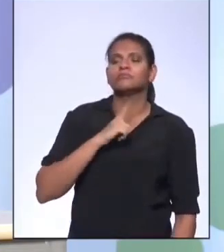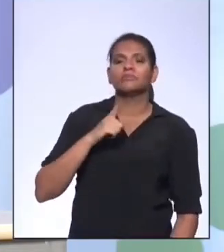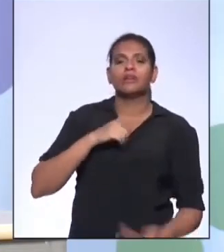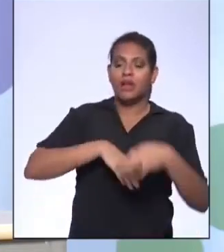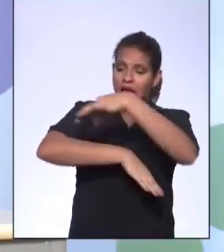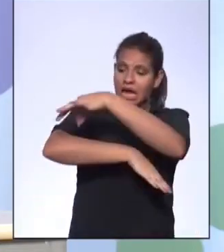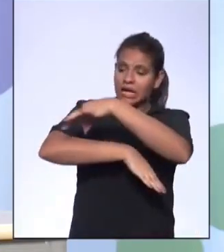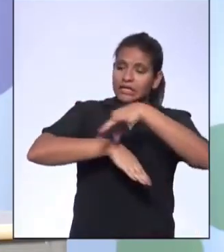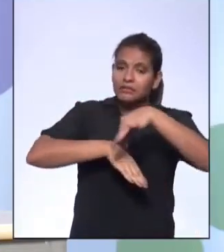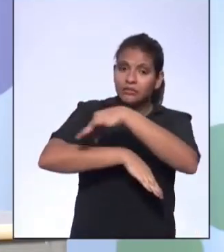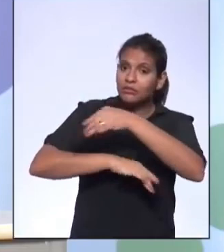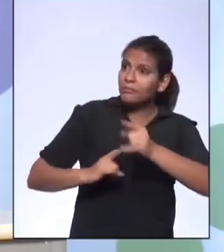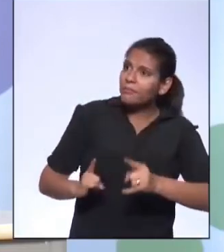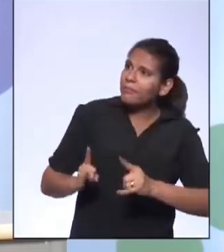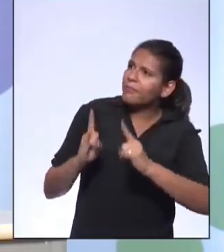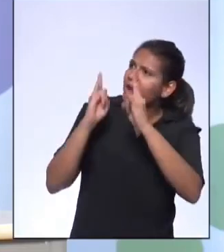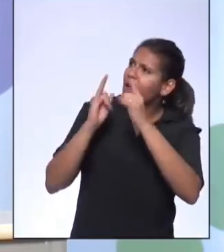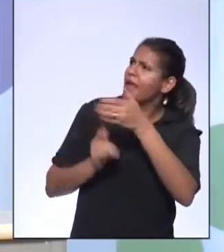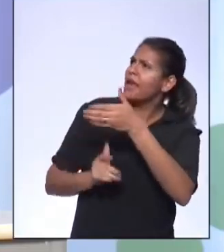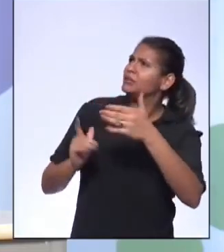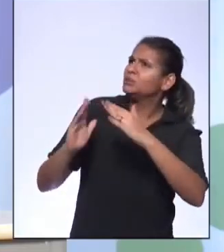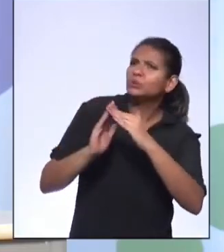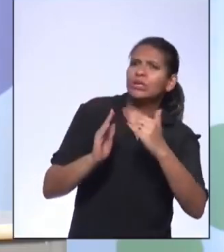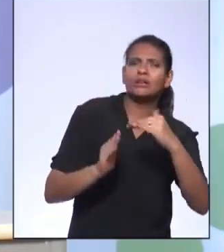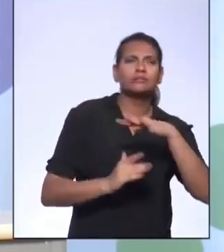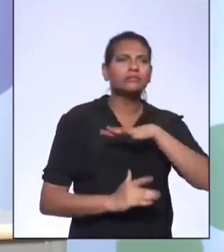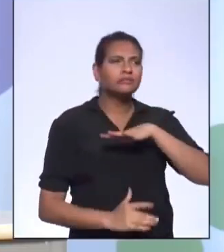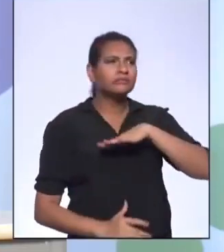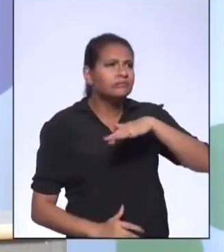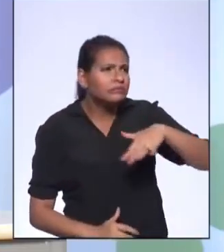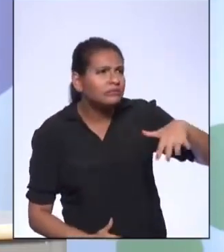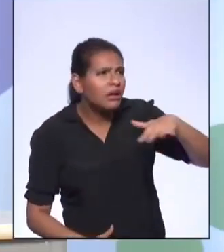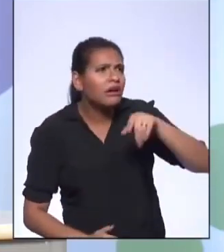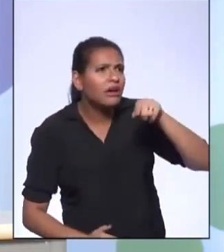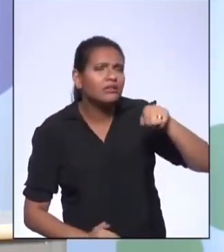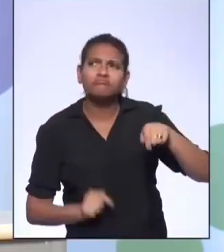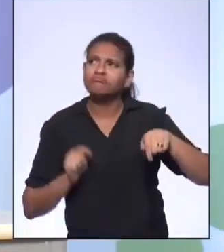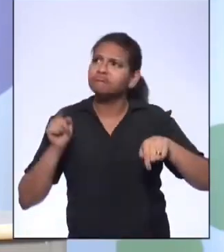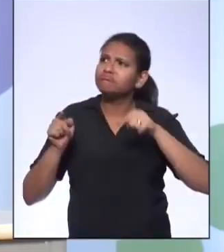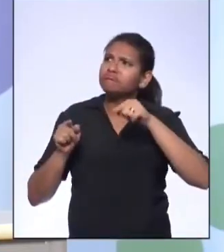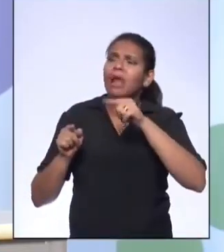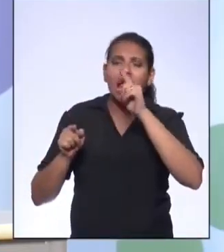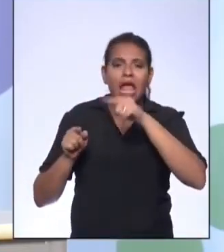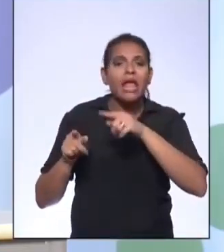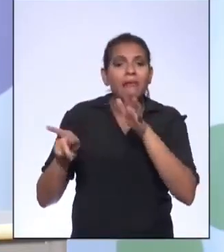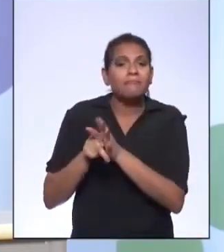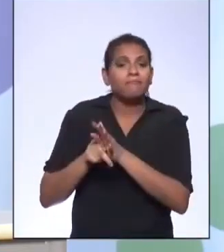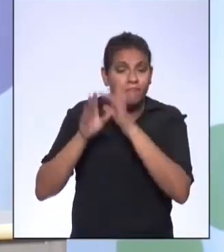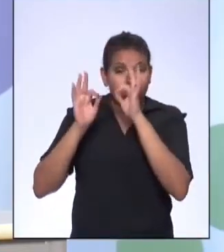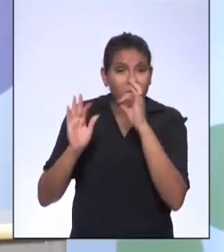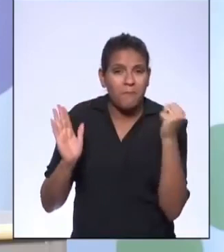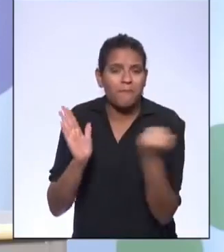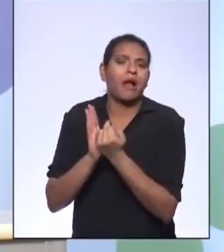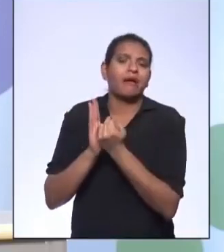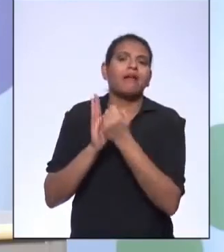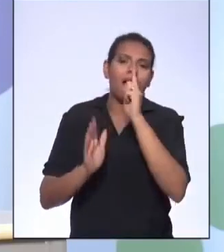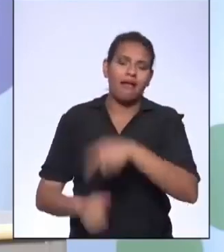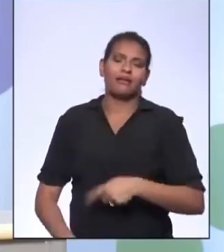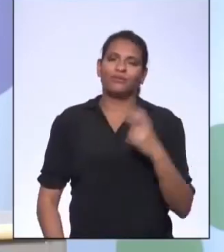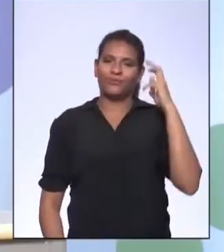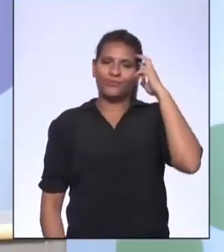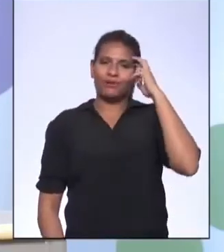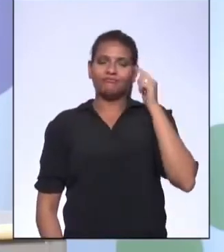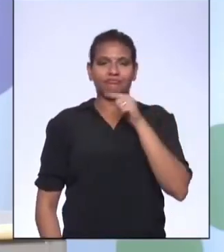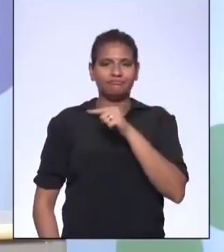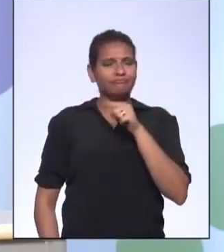como patrimônio cultural, patrimônio histórico. E esses patrimônios, eles dizem respeito à peculiaridade de